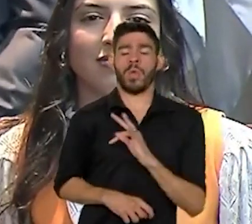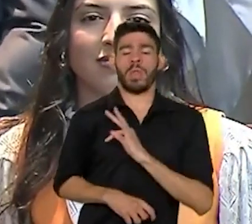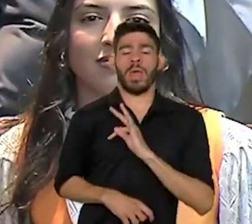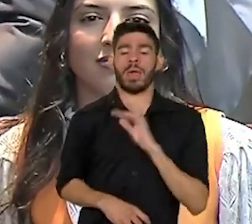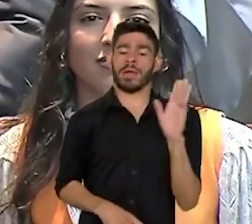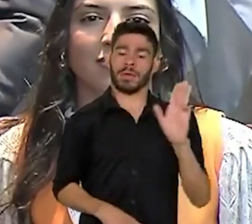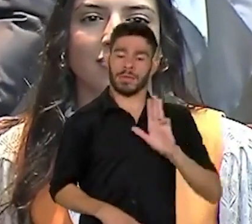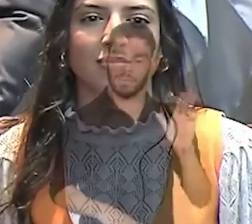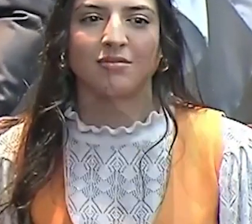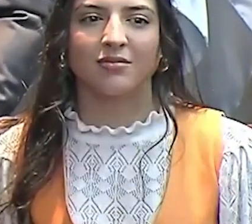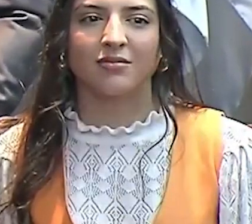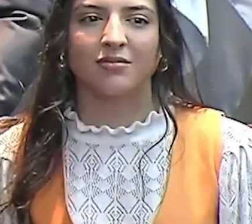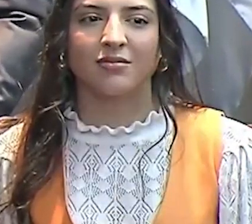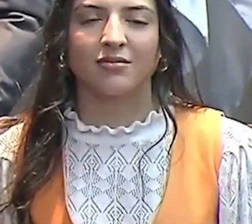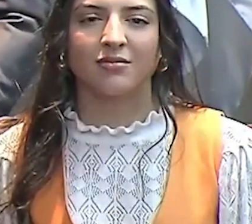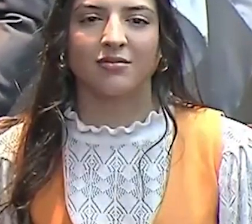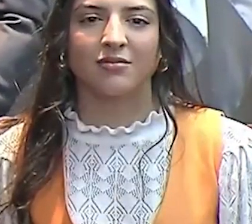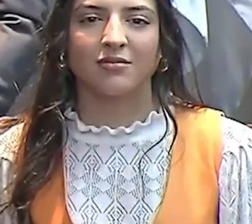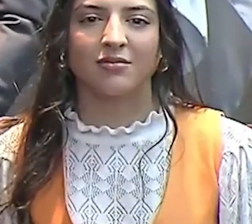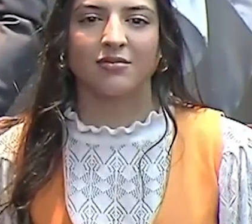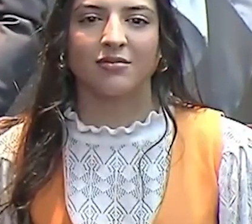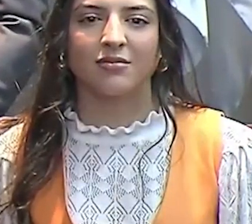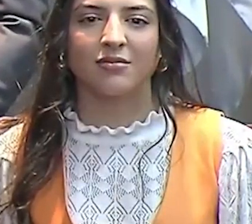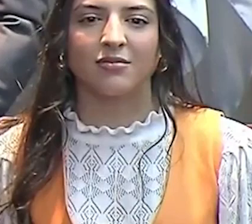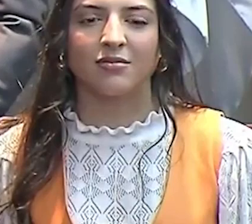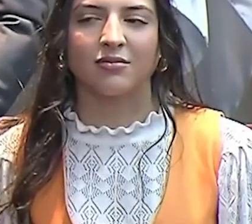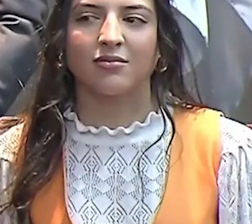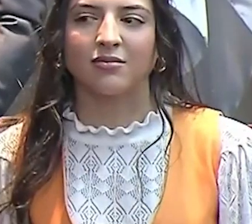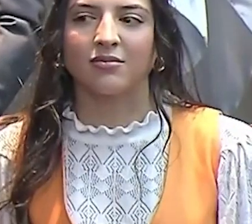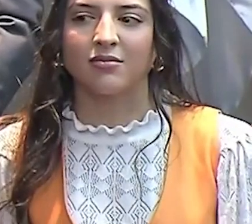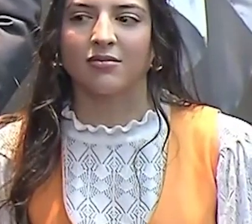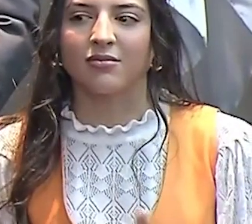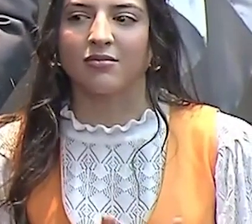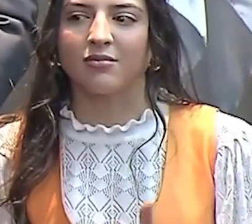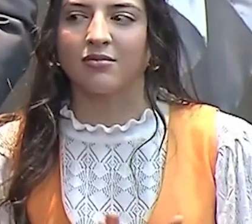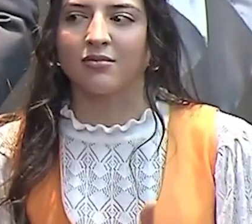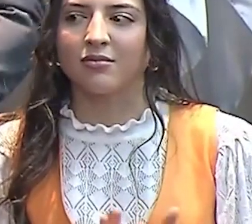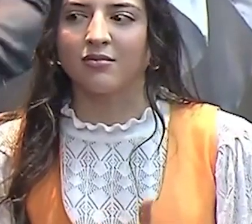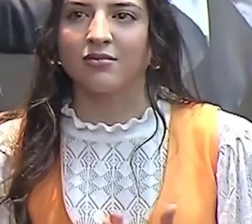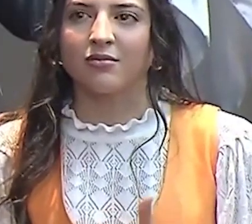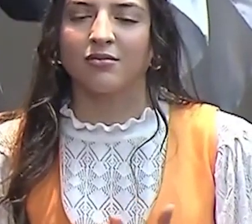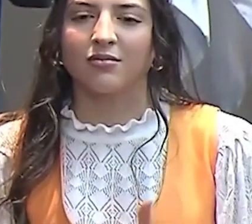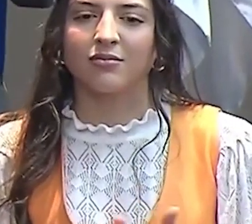Luiz Inácio Lula da Silva. Eu tenho certeza